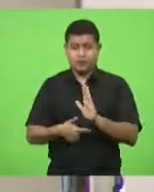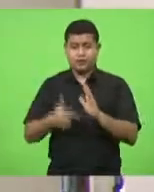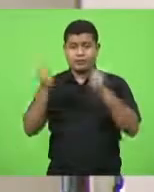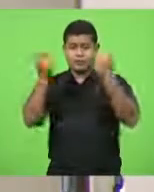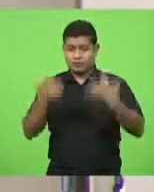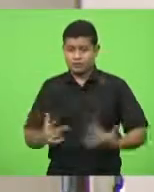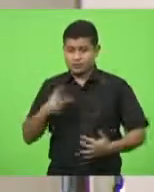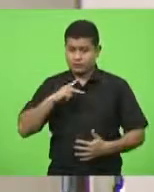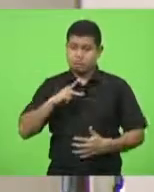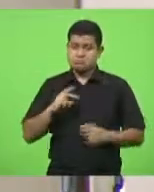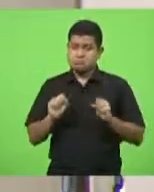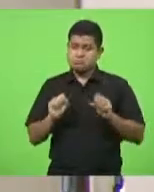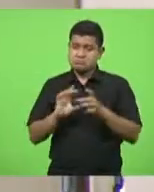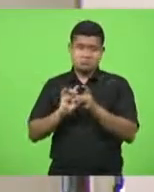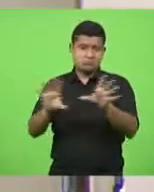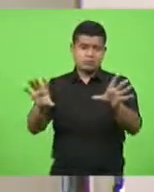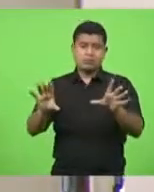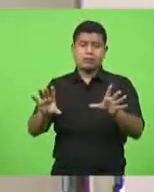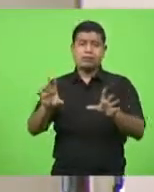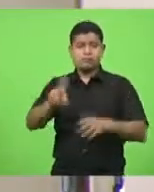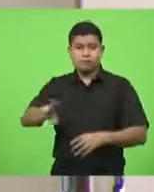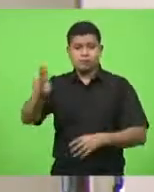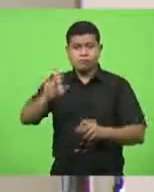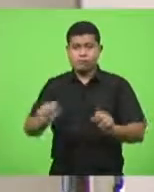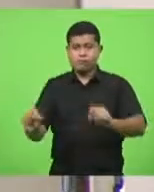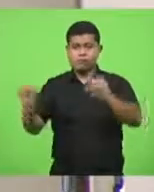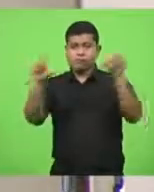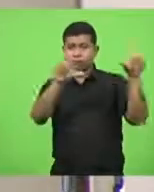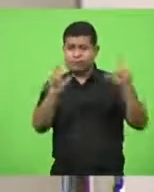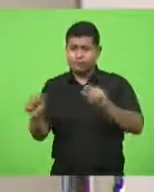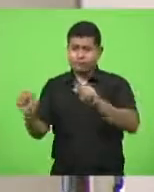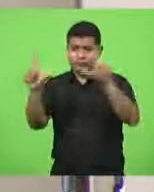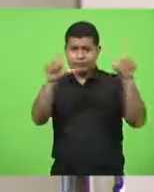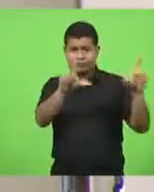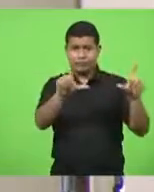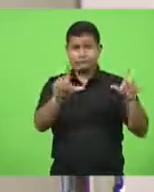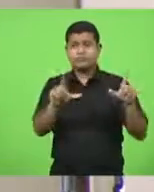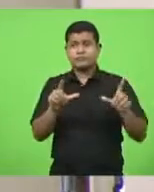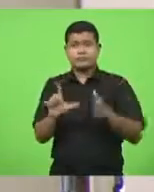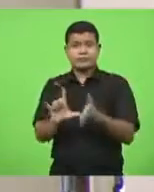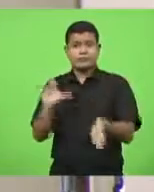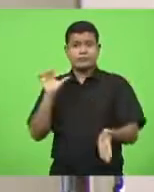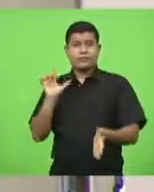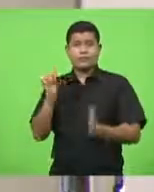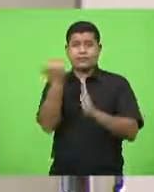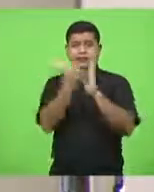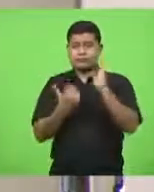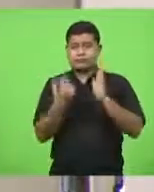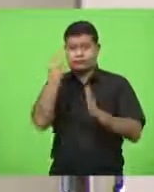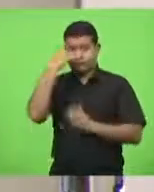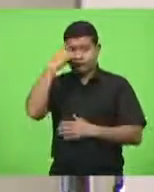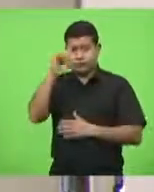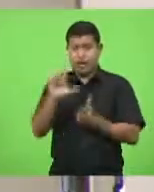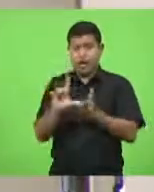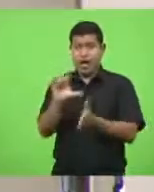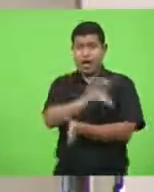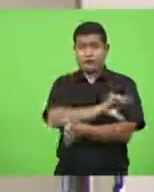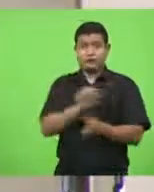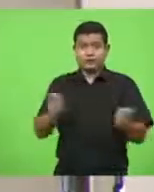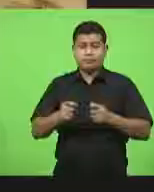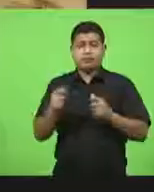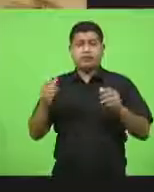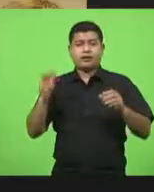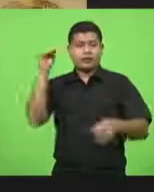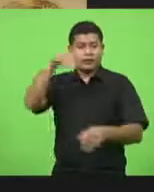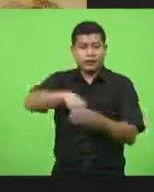pessoais, a Vossa Excelência pode usar esses slides, até mesmo antecipando a ordem do dia, também pode ser usado, mas na ordem do dia não. Mas,